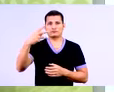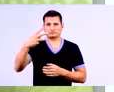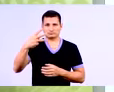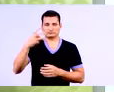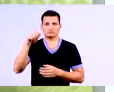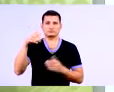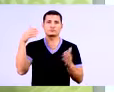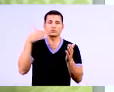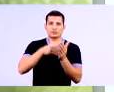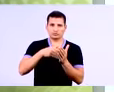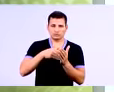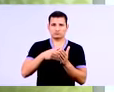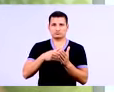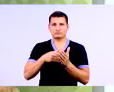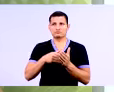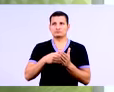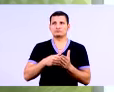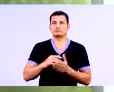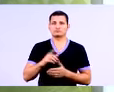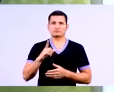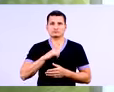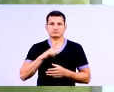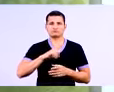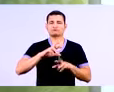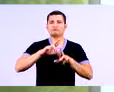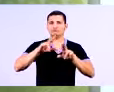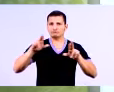última versão, ela trouxe diversos